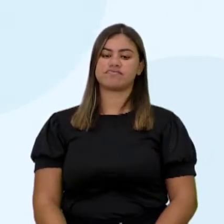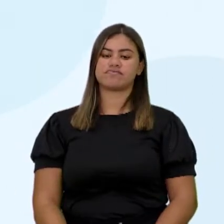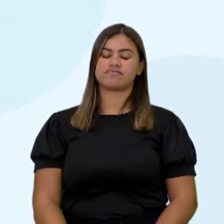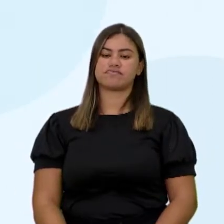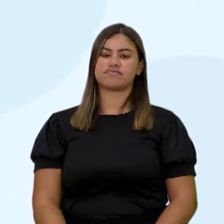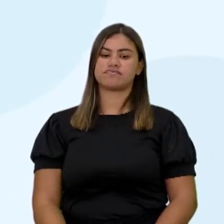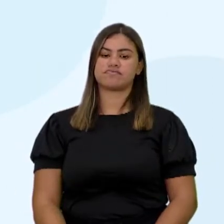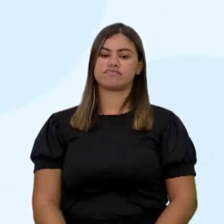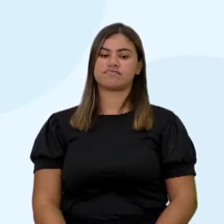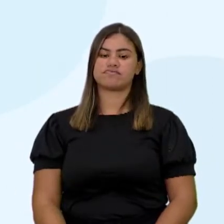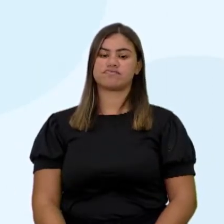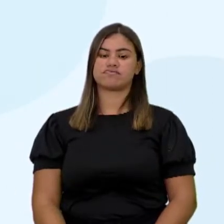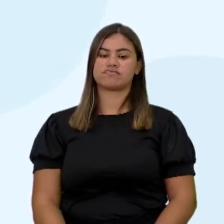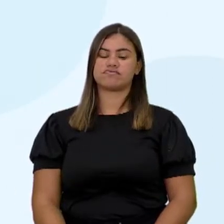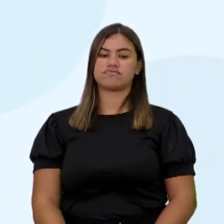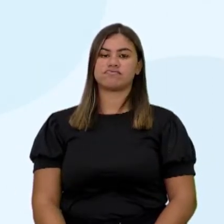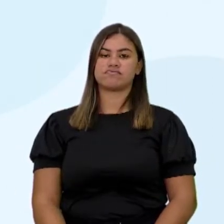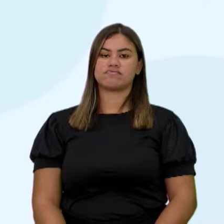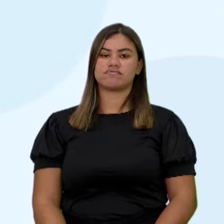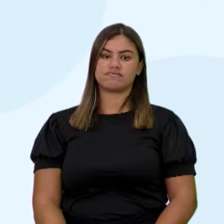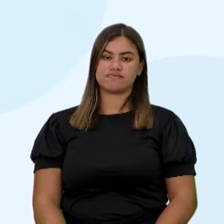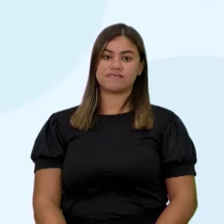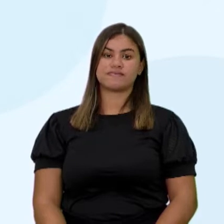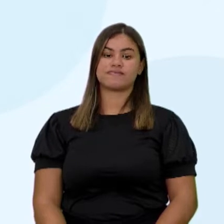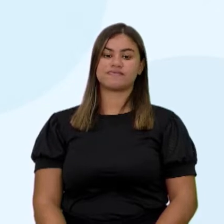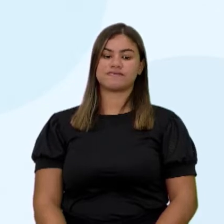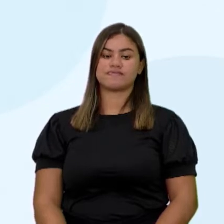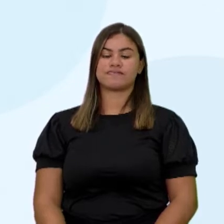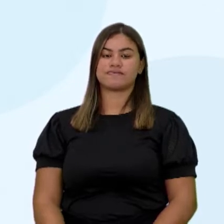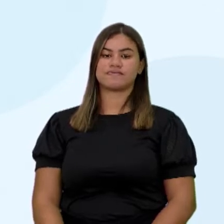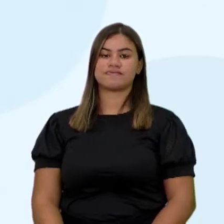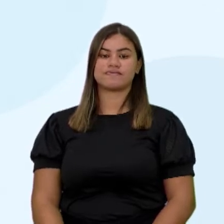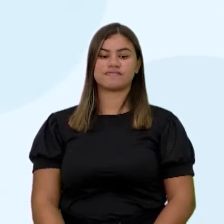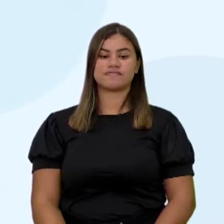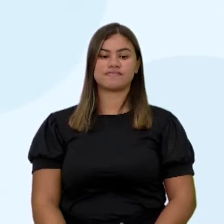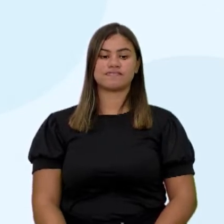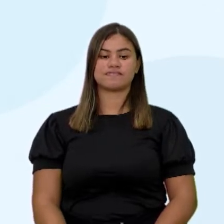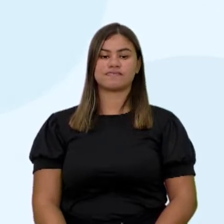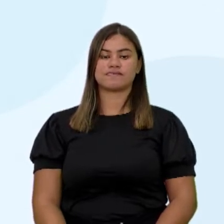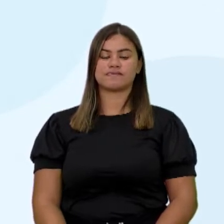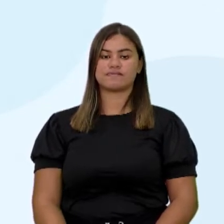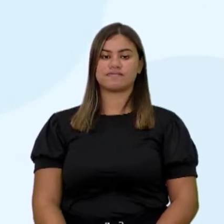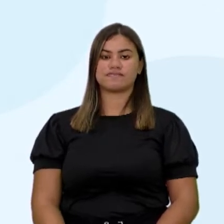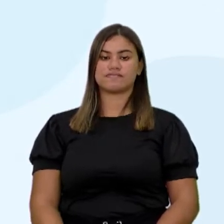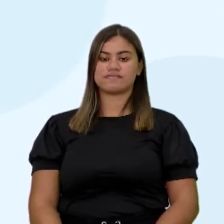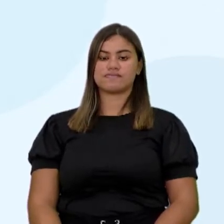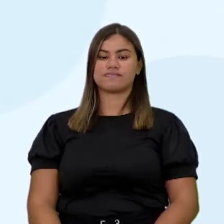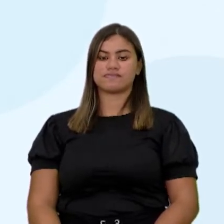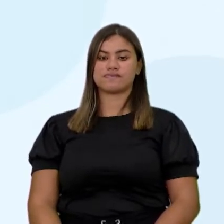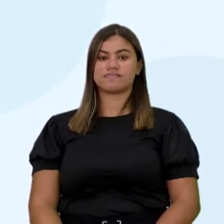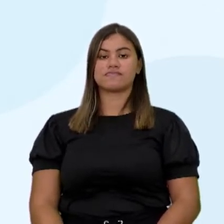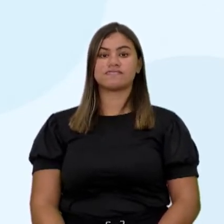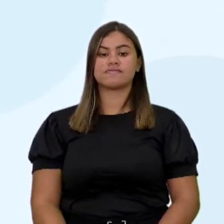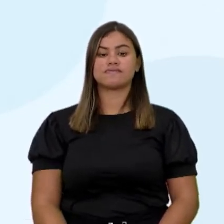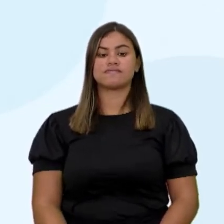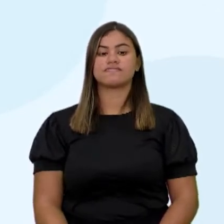foi no estado, né, Rio de Janeiro, mas assim, só para poder ficar bem amplo, as enchentes em Petrópolis, trataram bastante disso. Até onde eu vi,